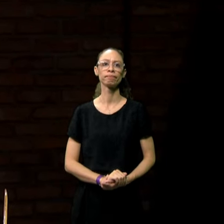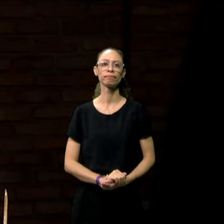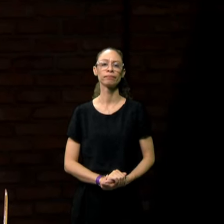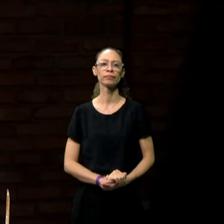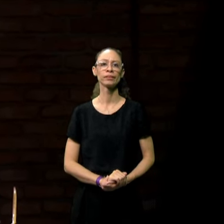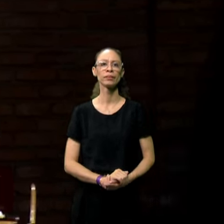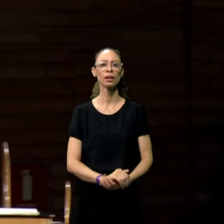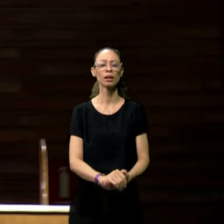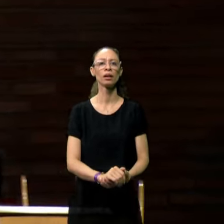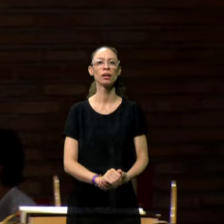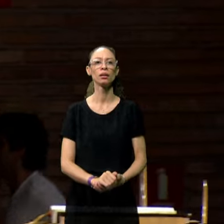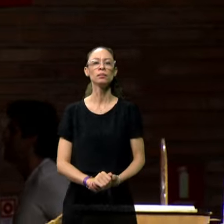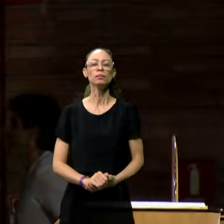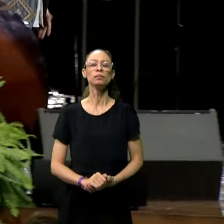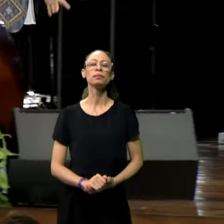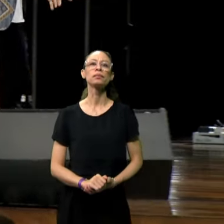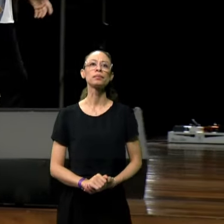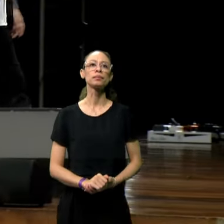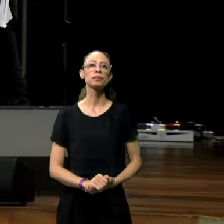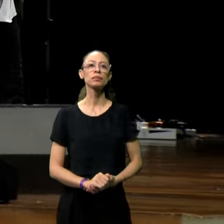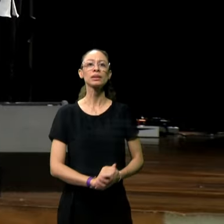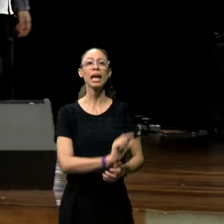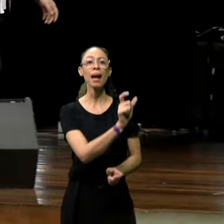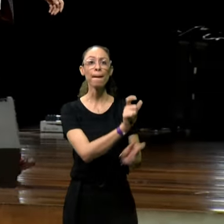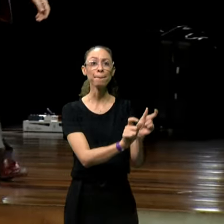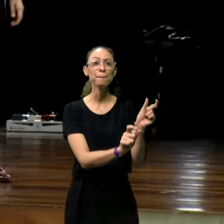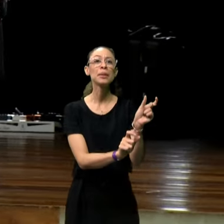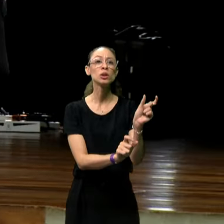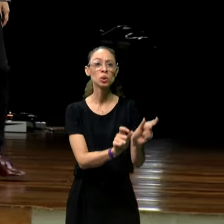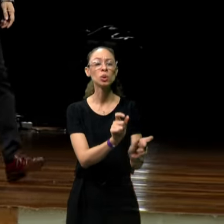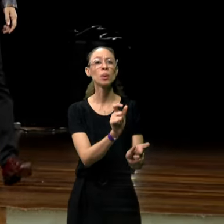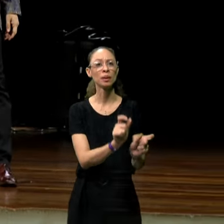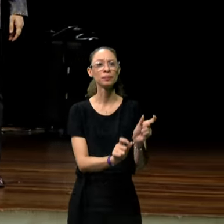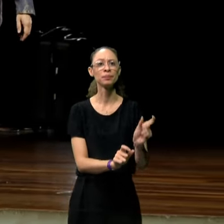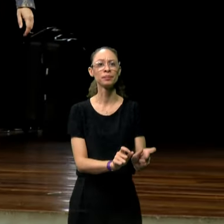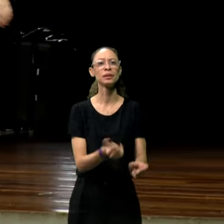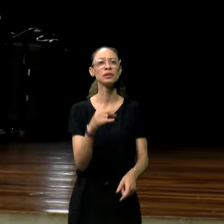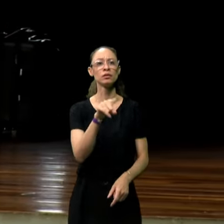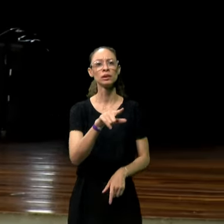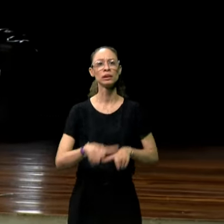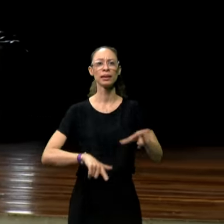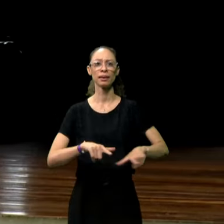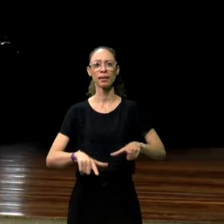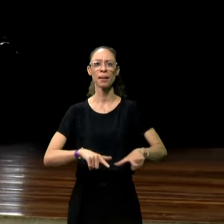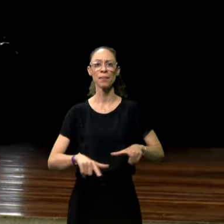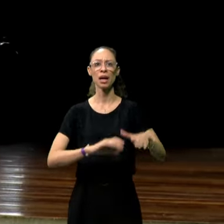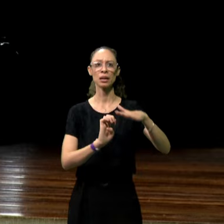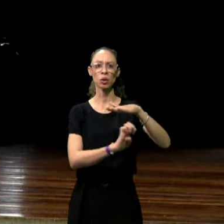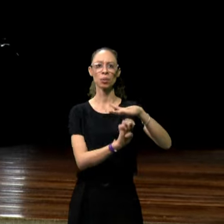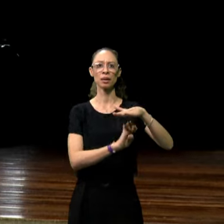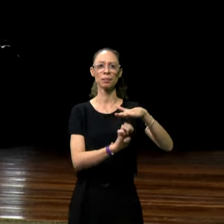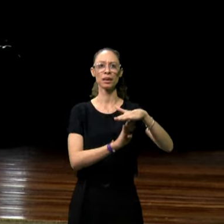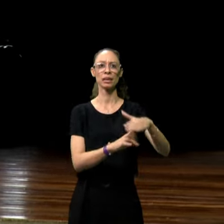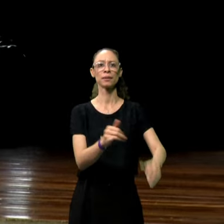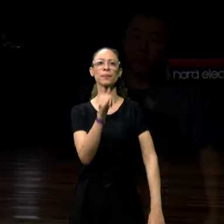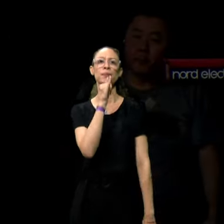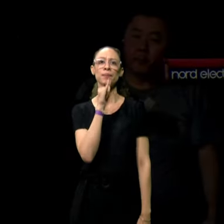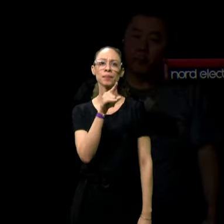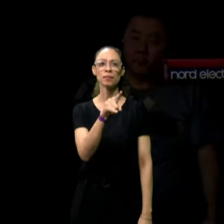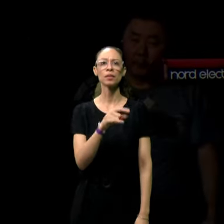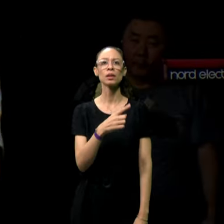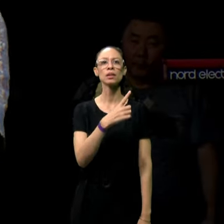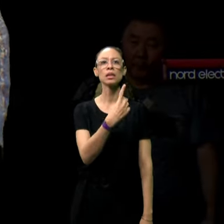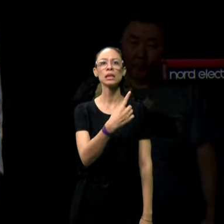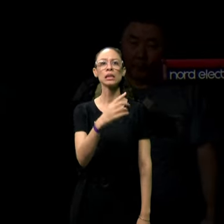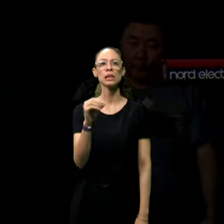Sabe por quê? A pessoa que, se você trabalha numa empresa, vamos supor que você ganha 100 mil no ano.